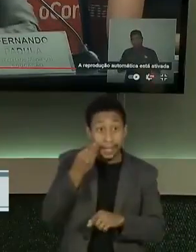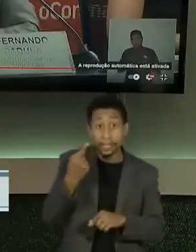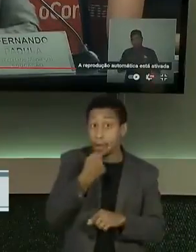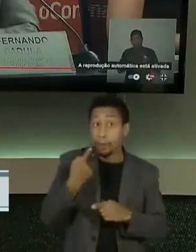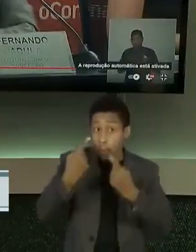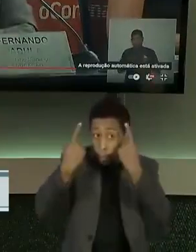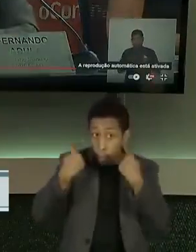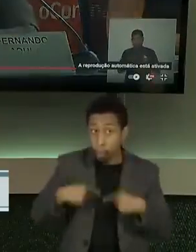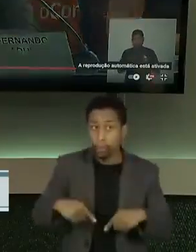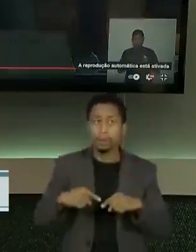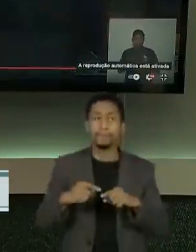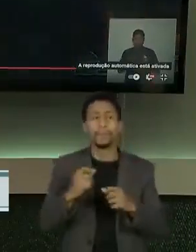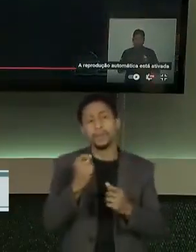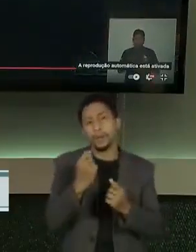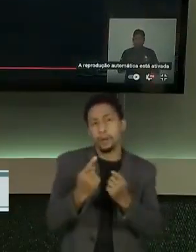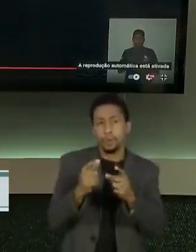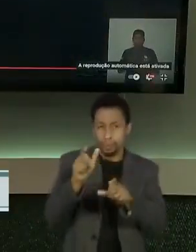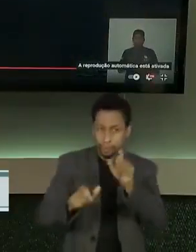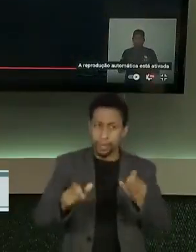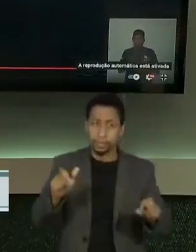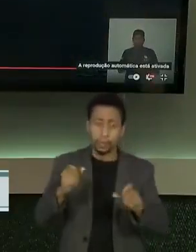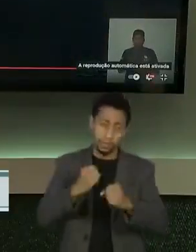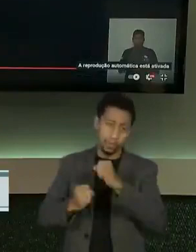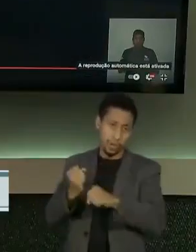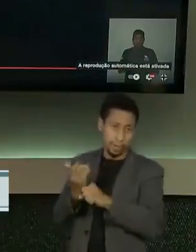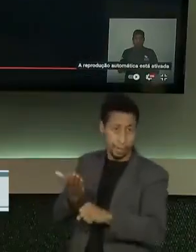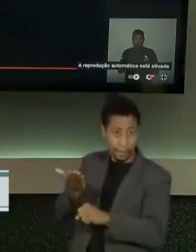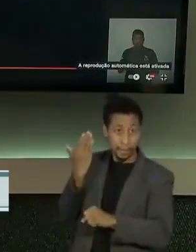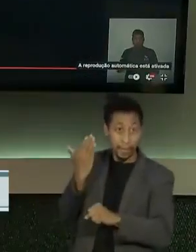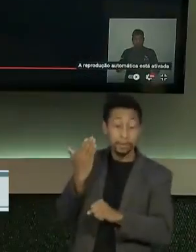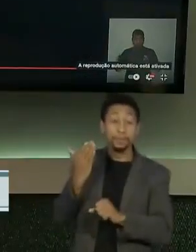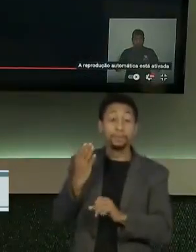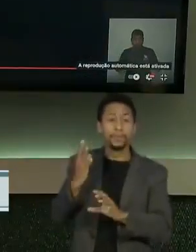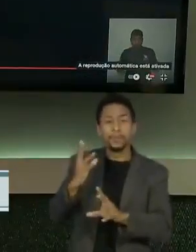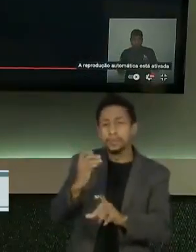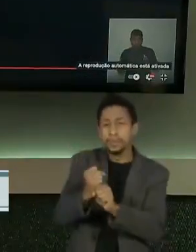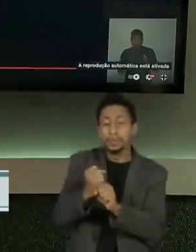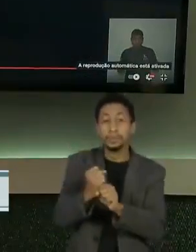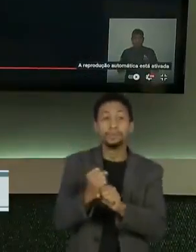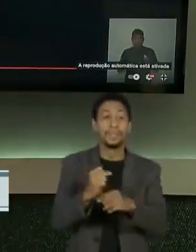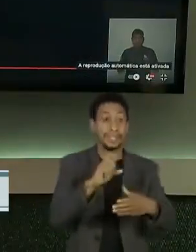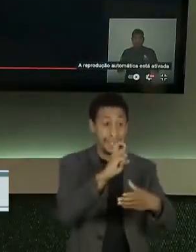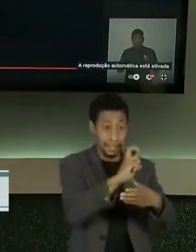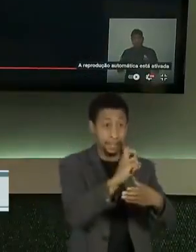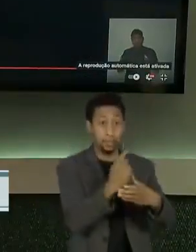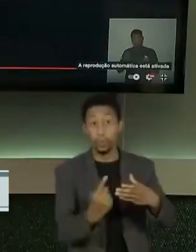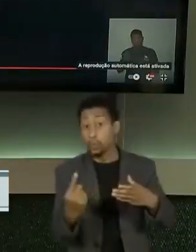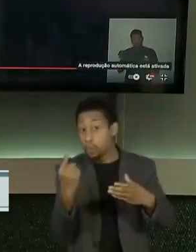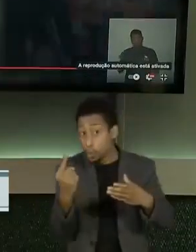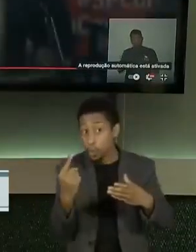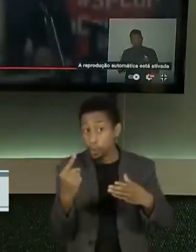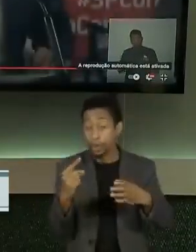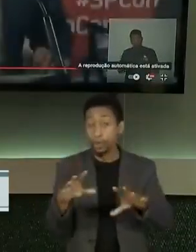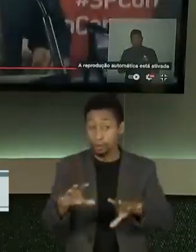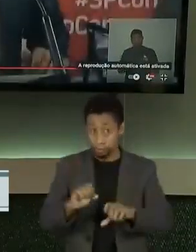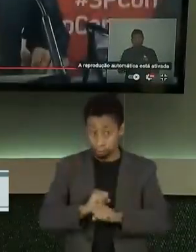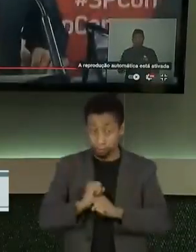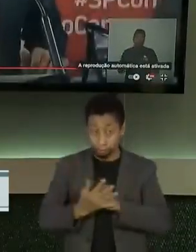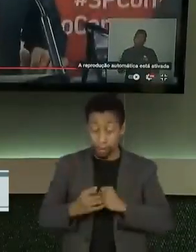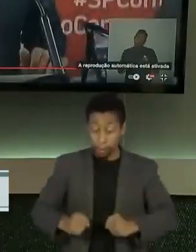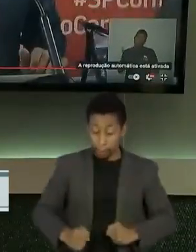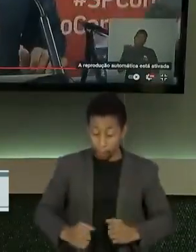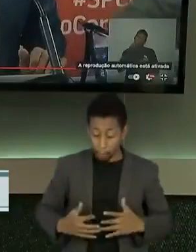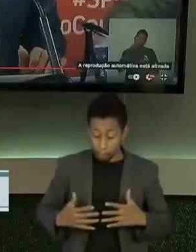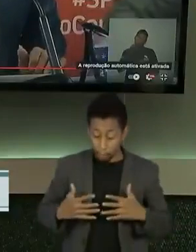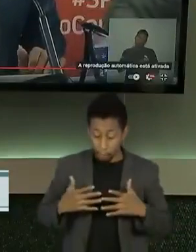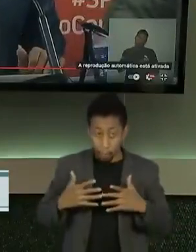que participaram do inquérito sorológico no ano passado e foi constatado que uma em cada 5 que tinham desenvolvido anticorpos